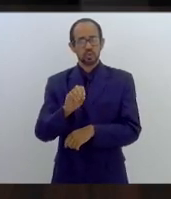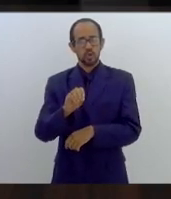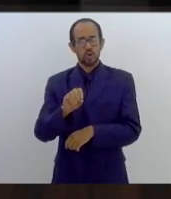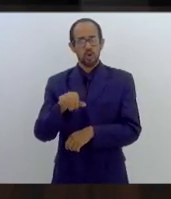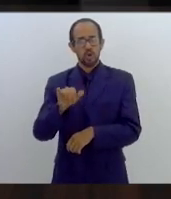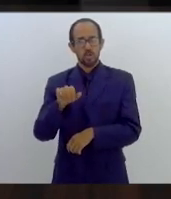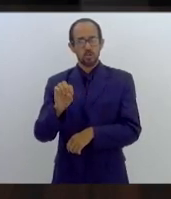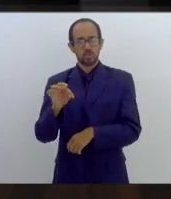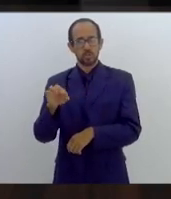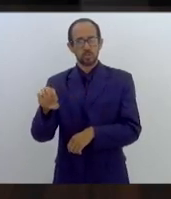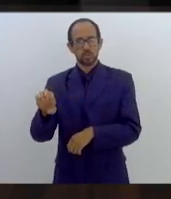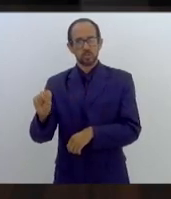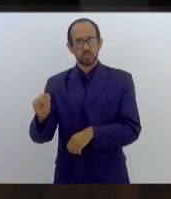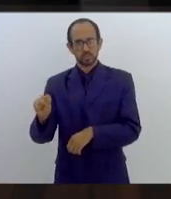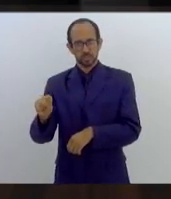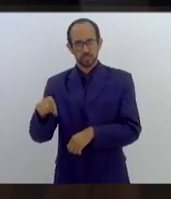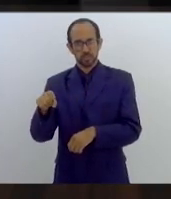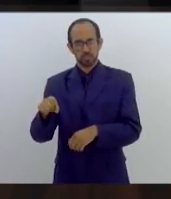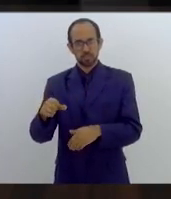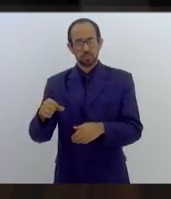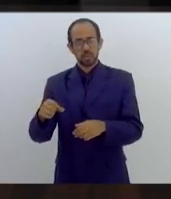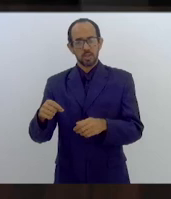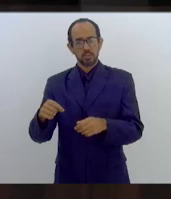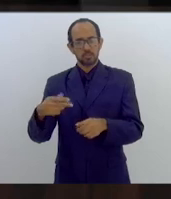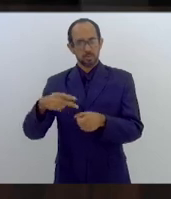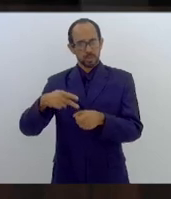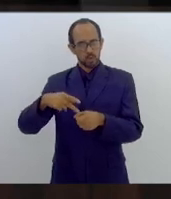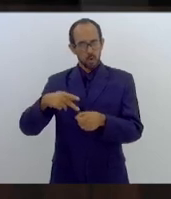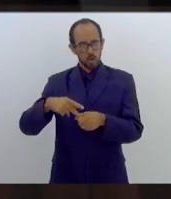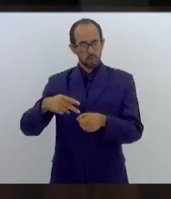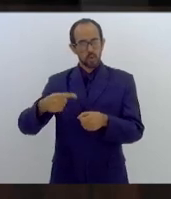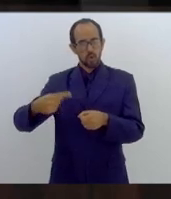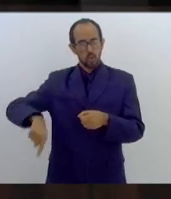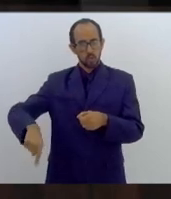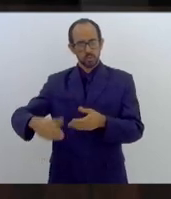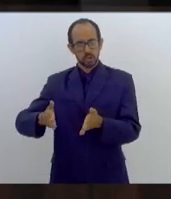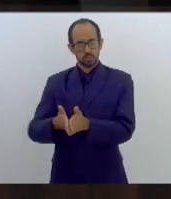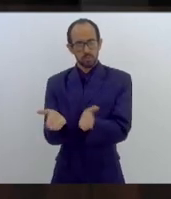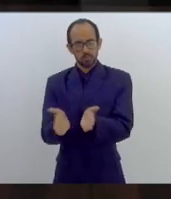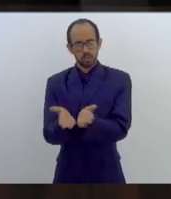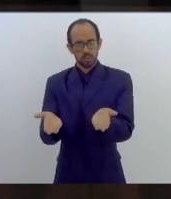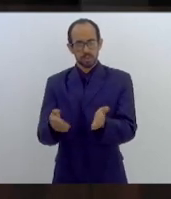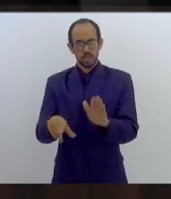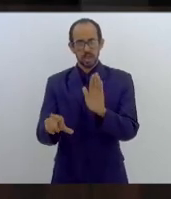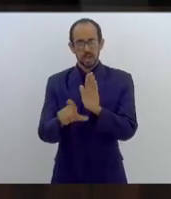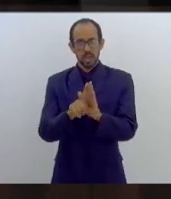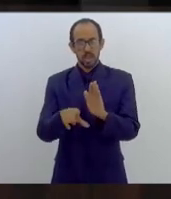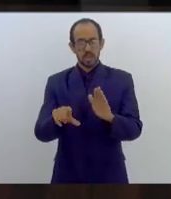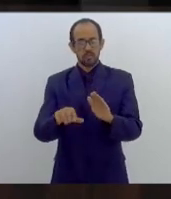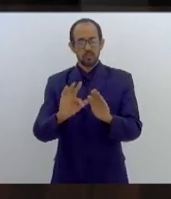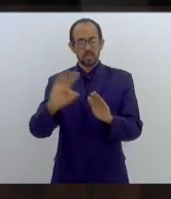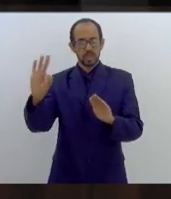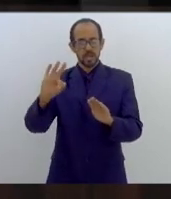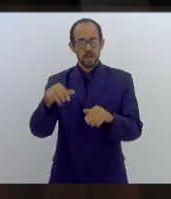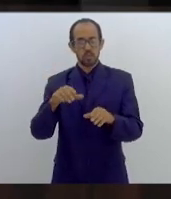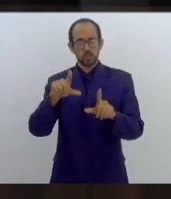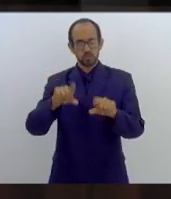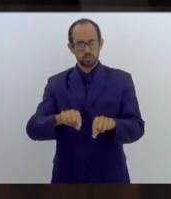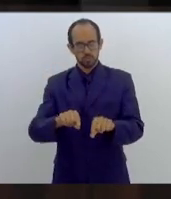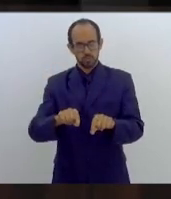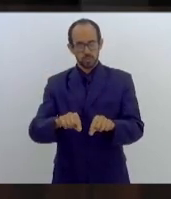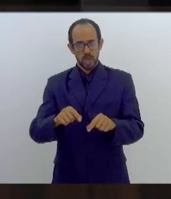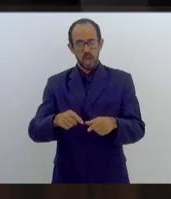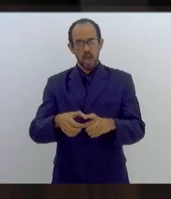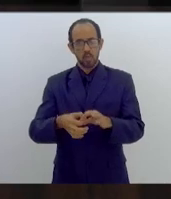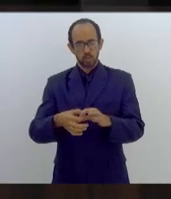do Fundo Estadual de Combate à Pobreza, a impugnação de dispositivos de lei complementar federal que reduziam a autonomia do Estado e